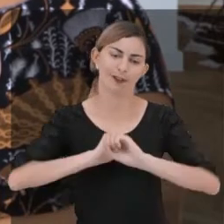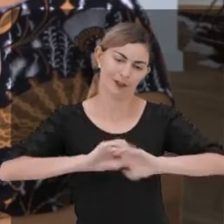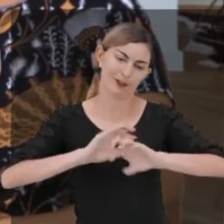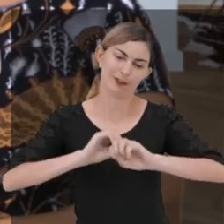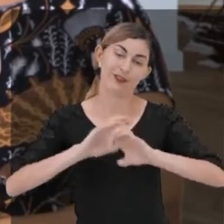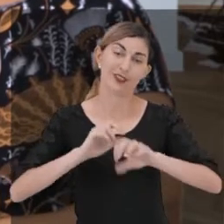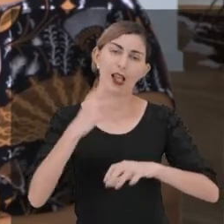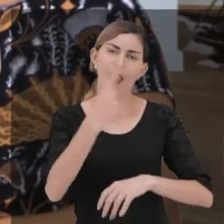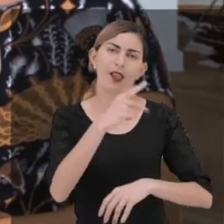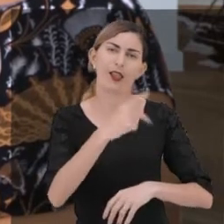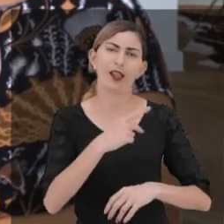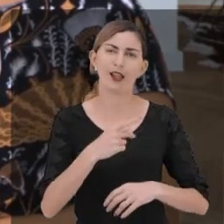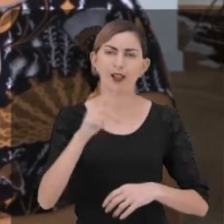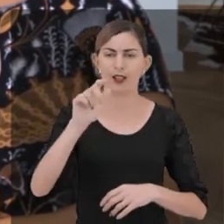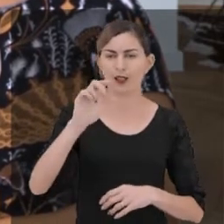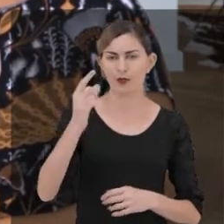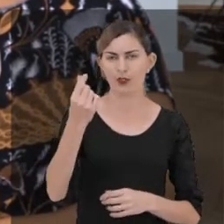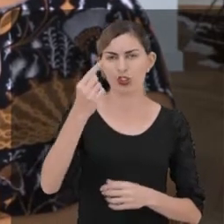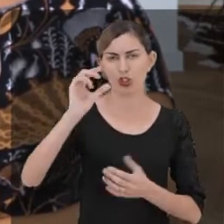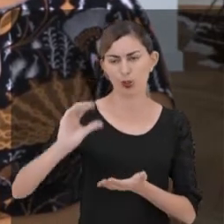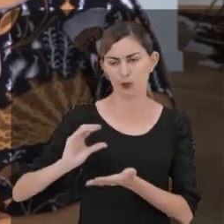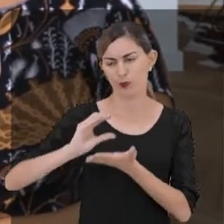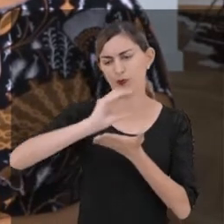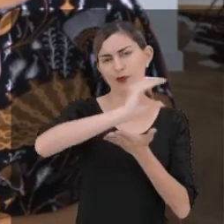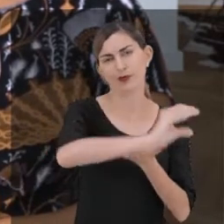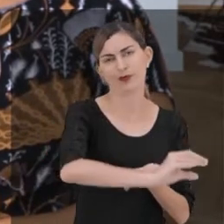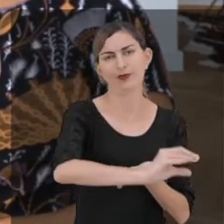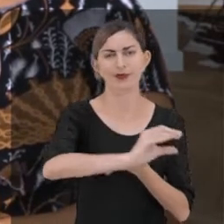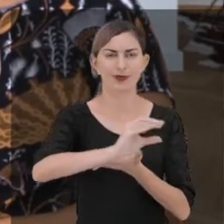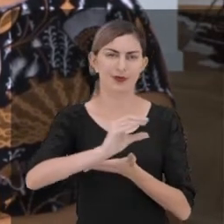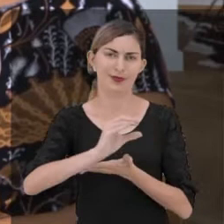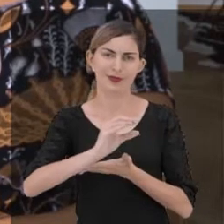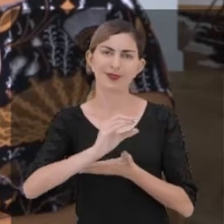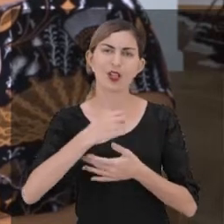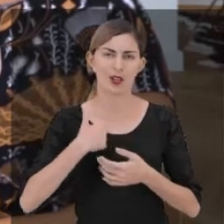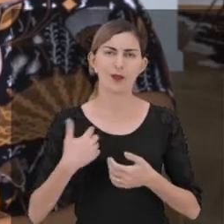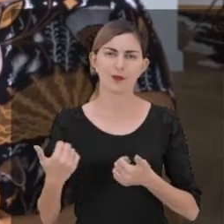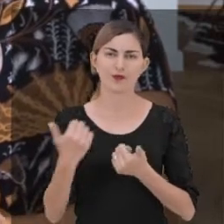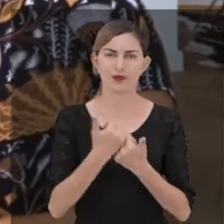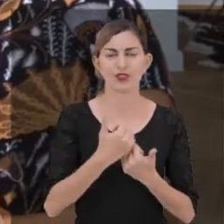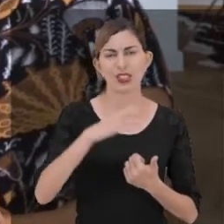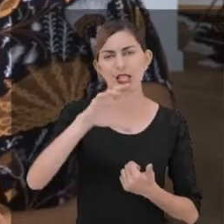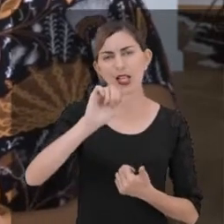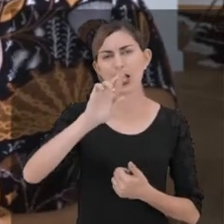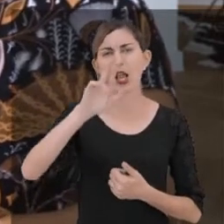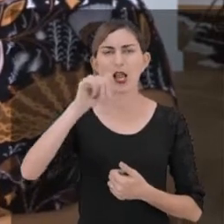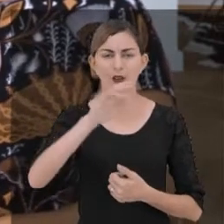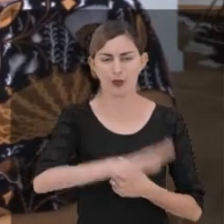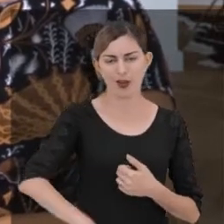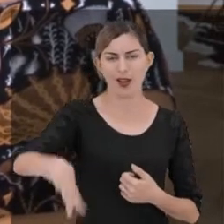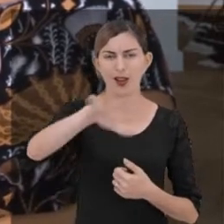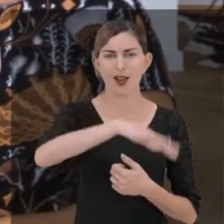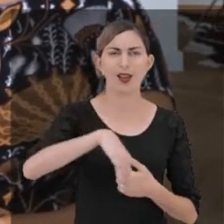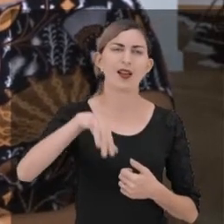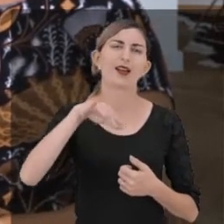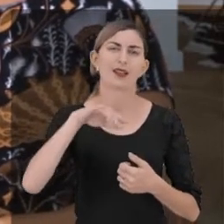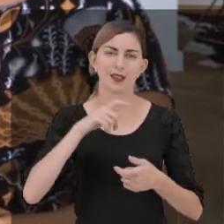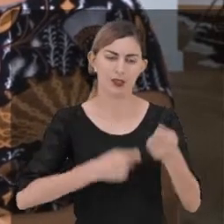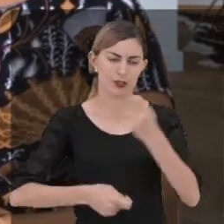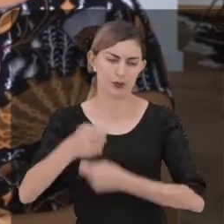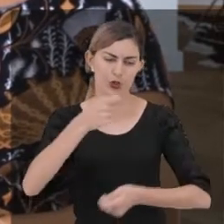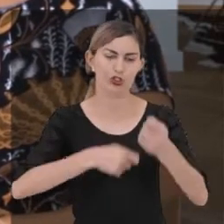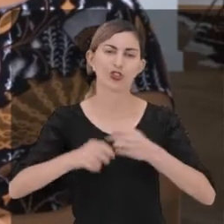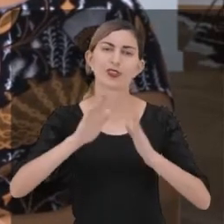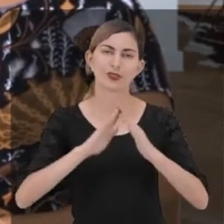docência, ela vai ter gratificações, por exemplo, por estar assumindo cargos na área da